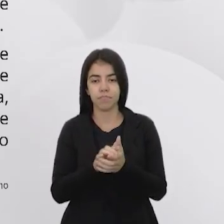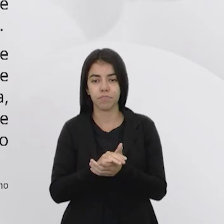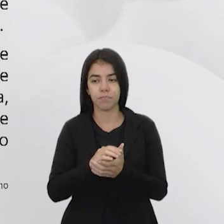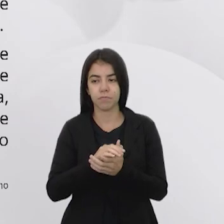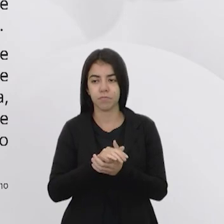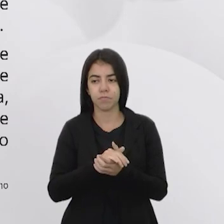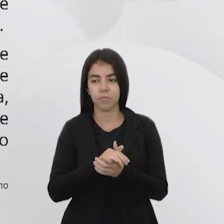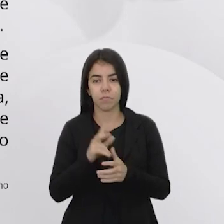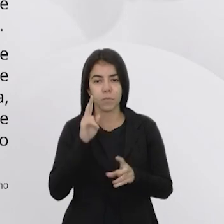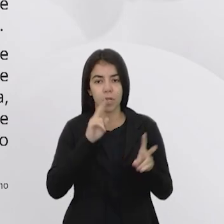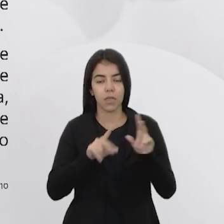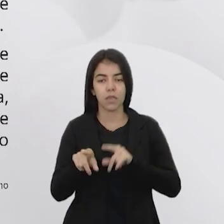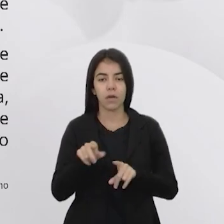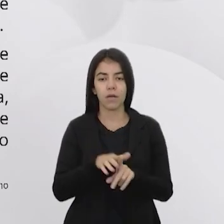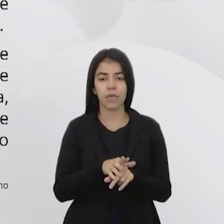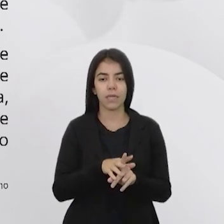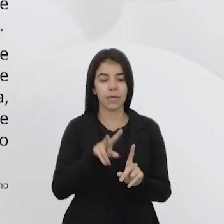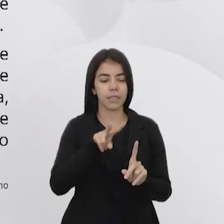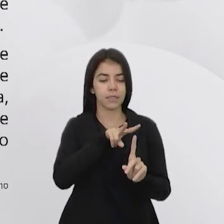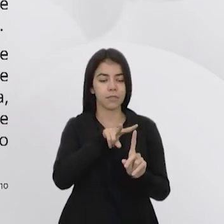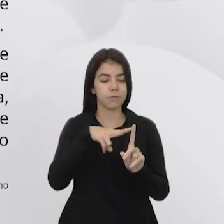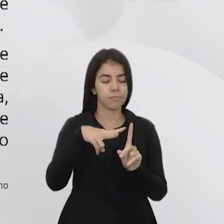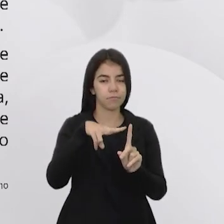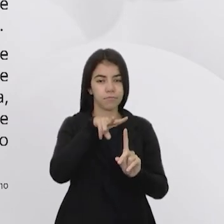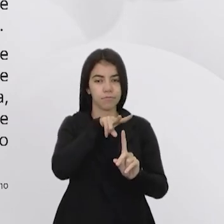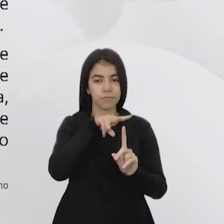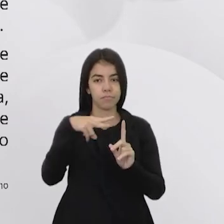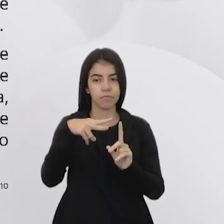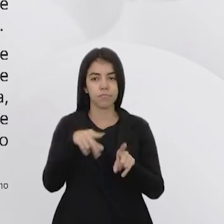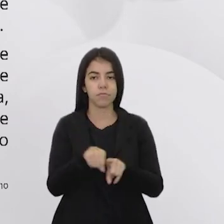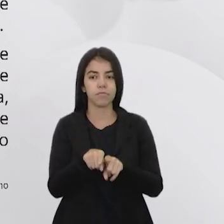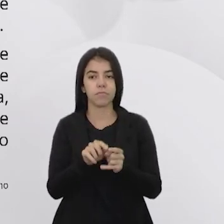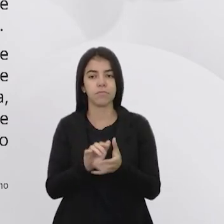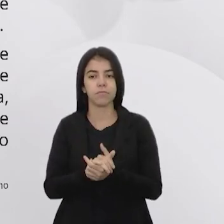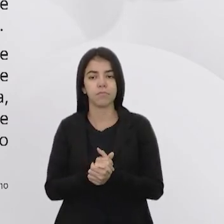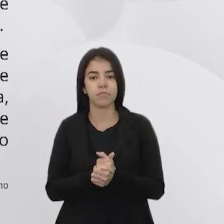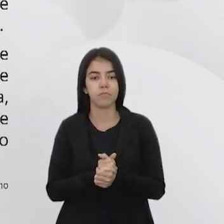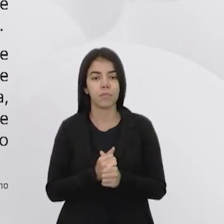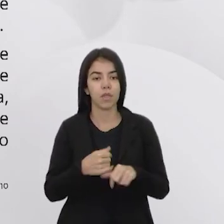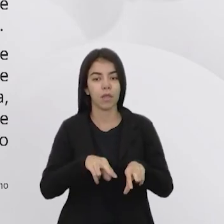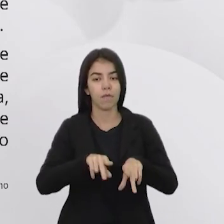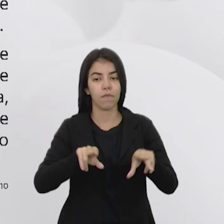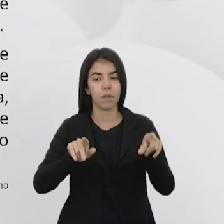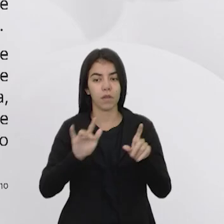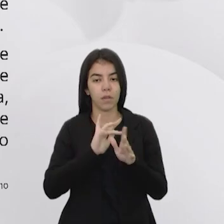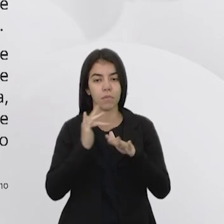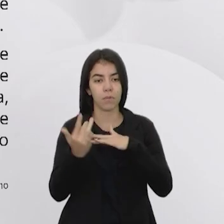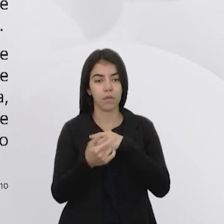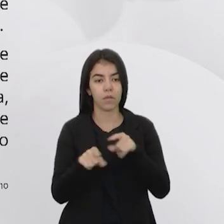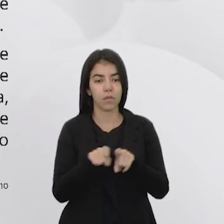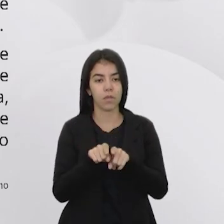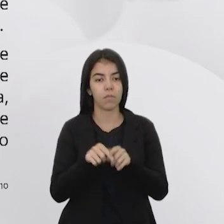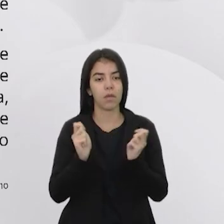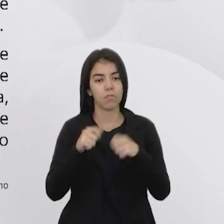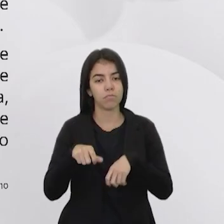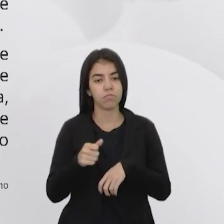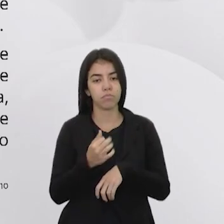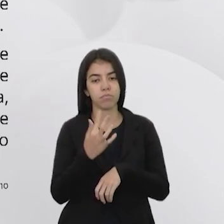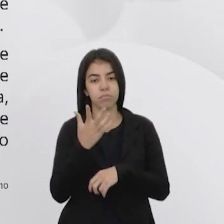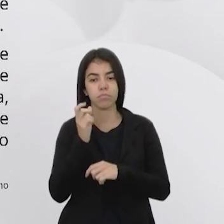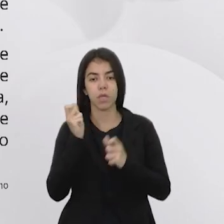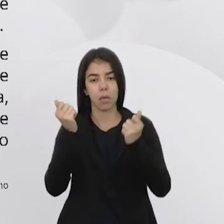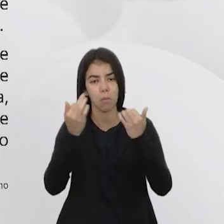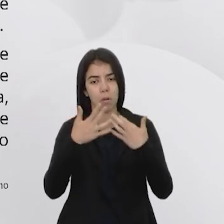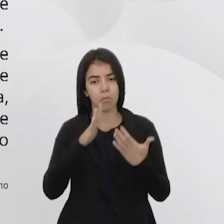ideologias. E essas ideologias estão presentes nos discursos veiculados nas diferentes mídias, ampliando suas possibilidades de